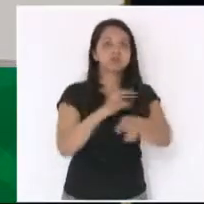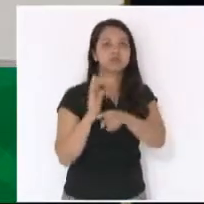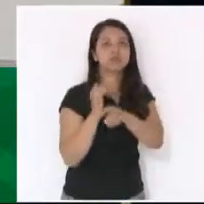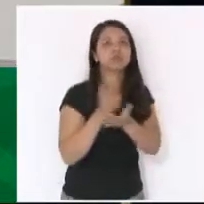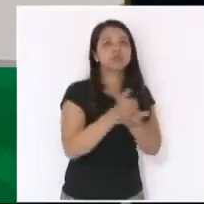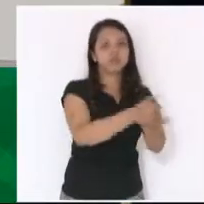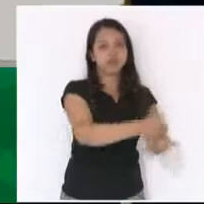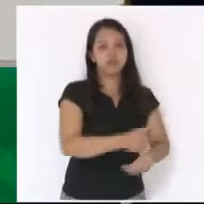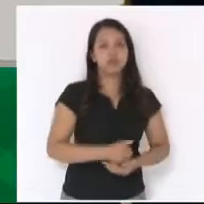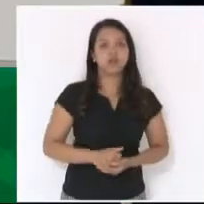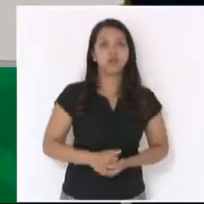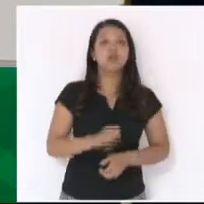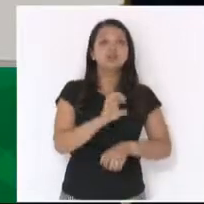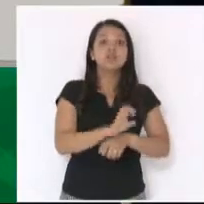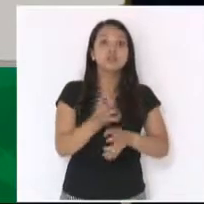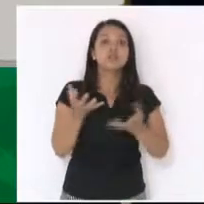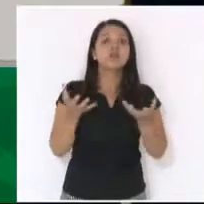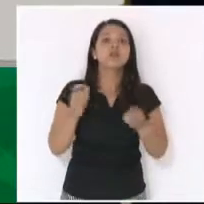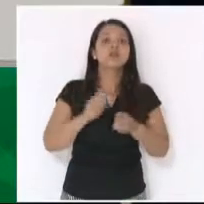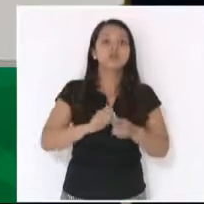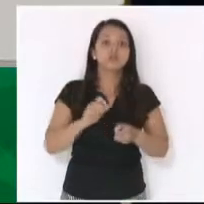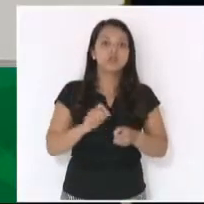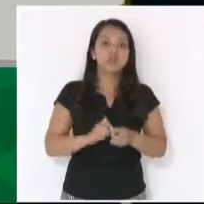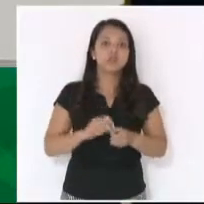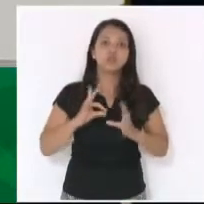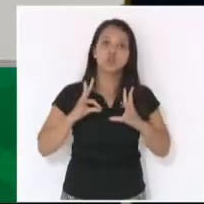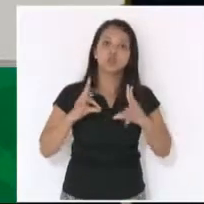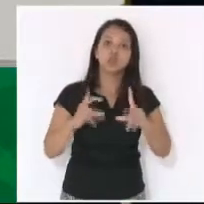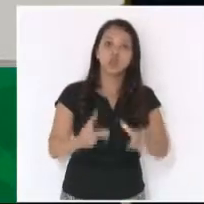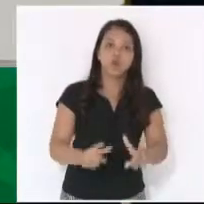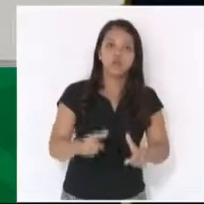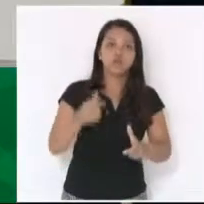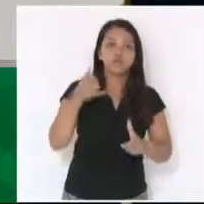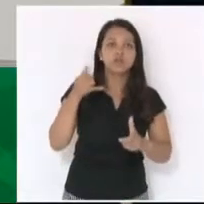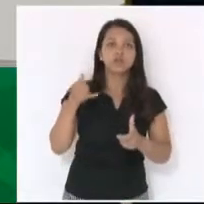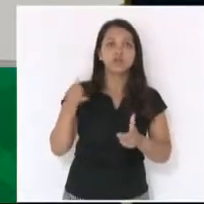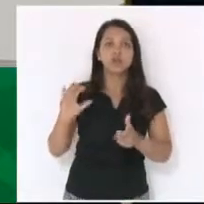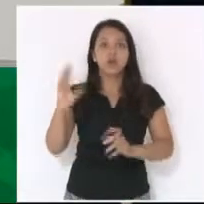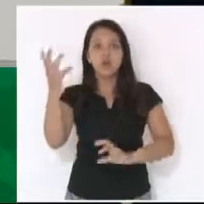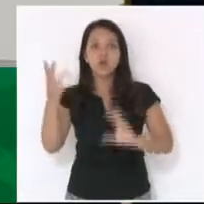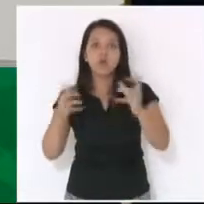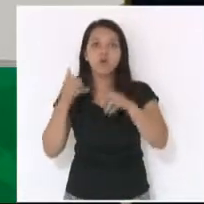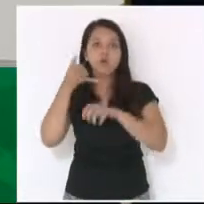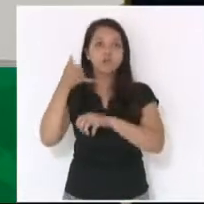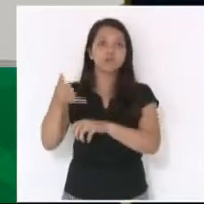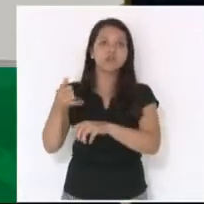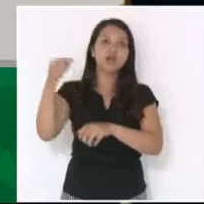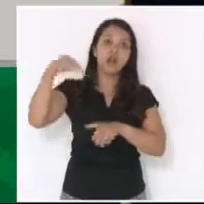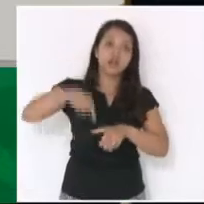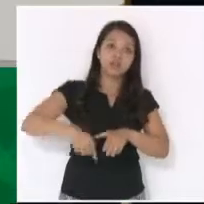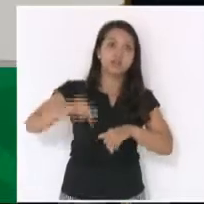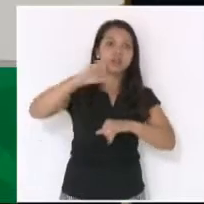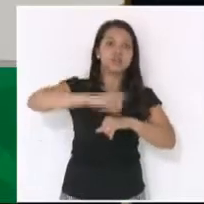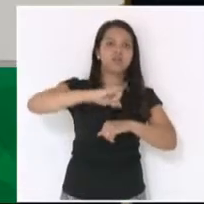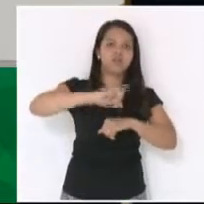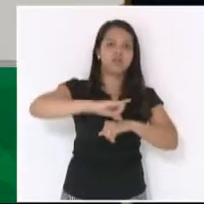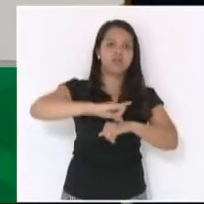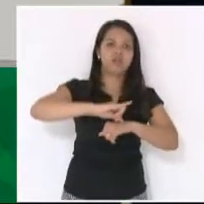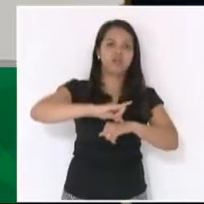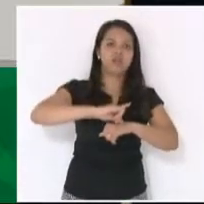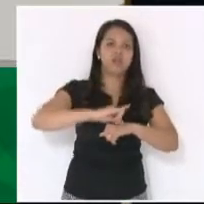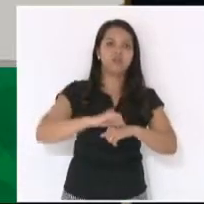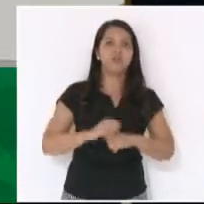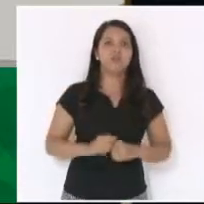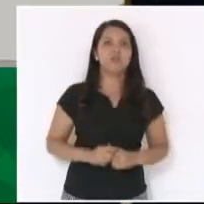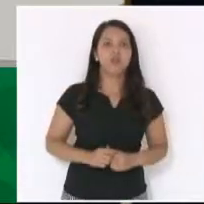que que o estado quer fazer que todas essas ocorrências caíram aqui na capital do estado e